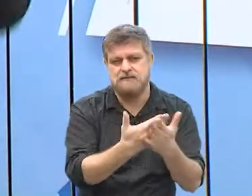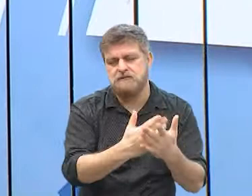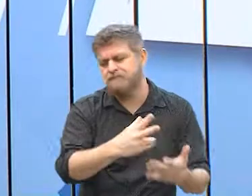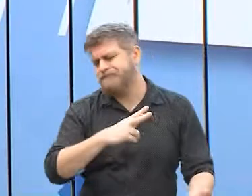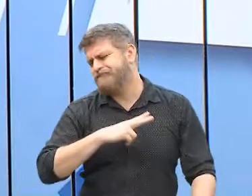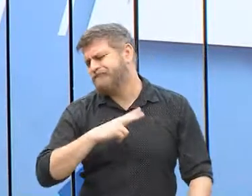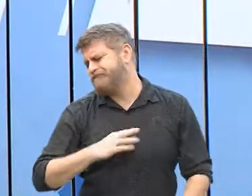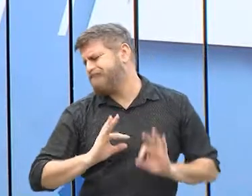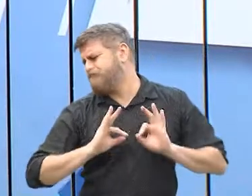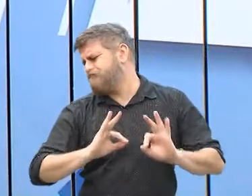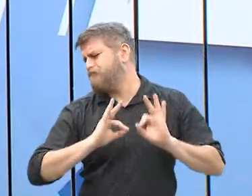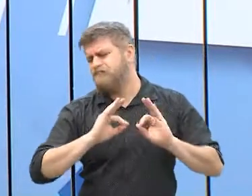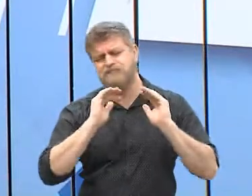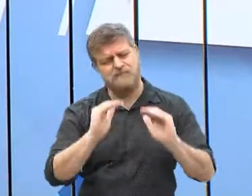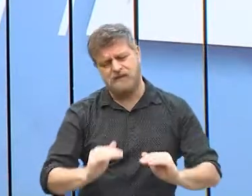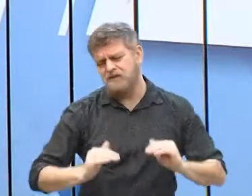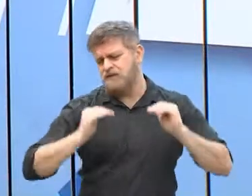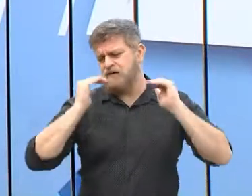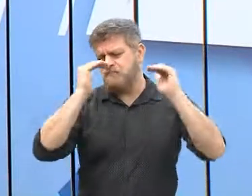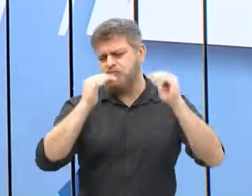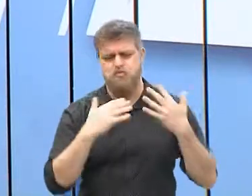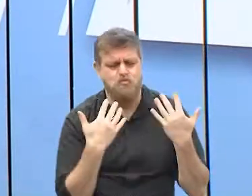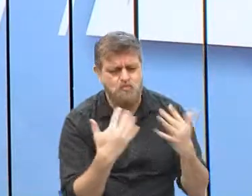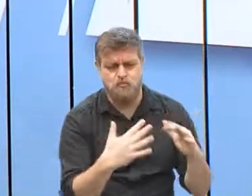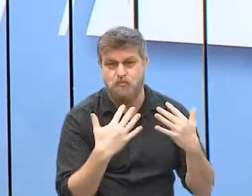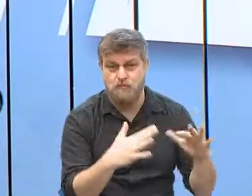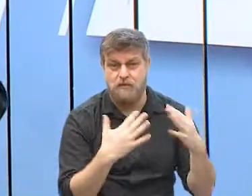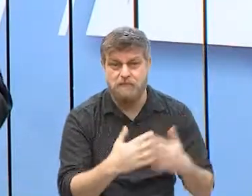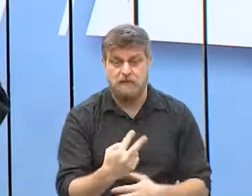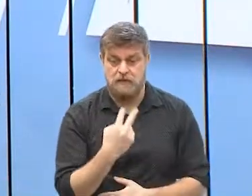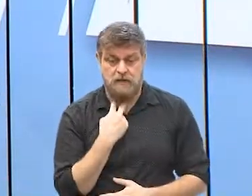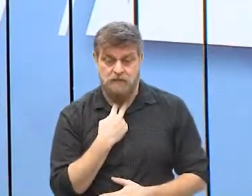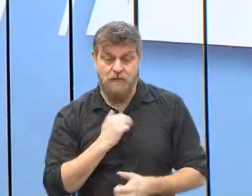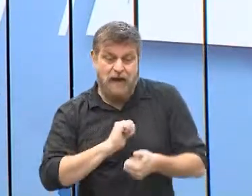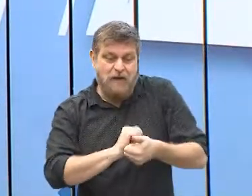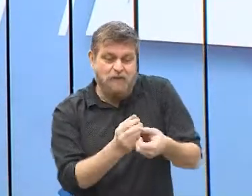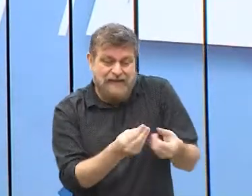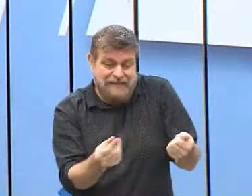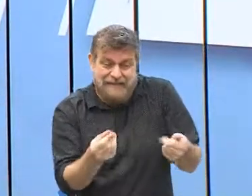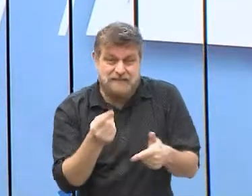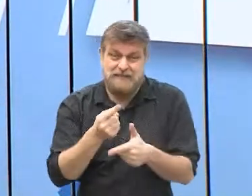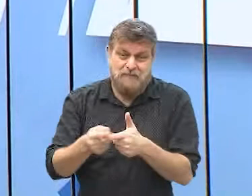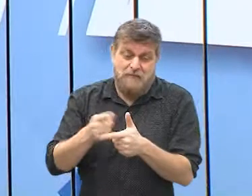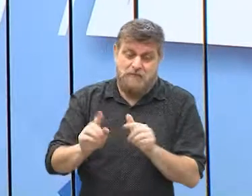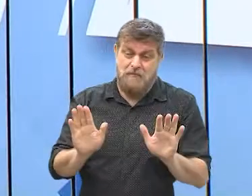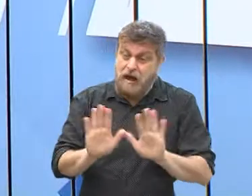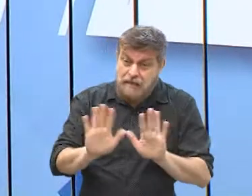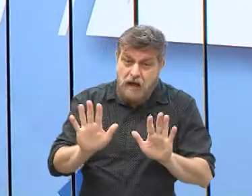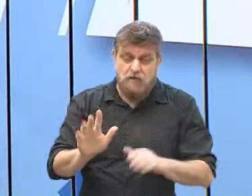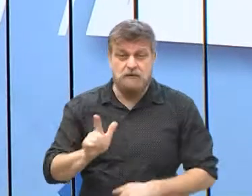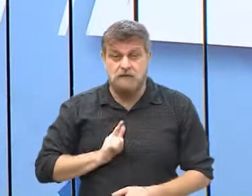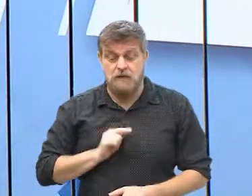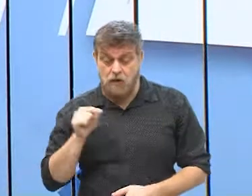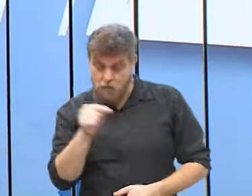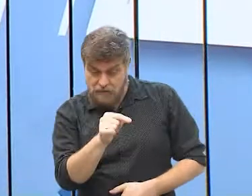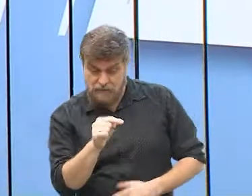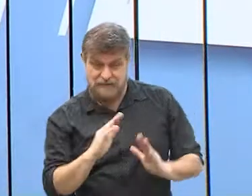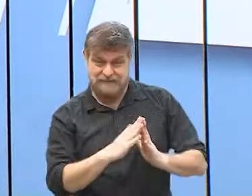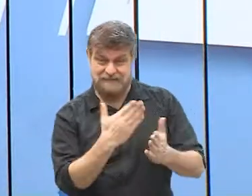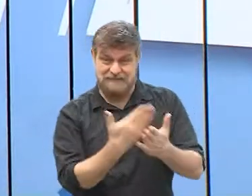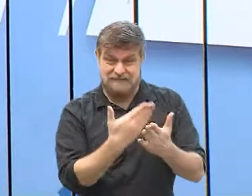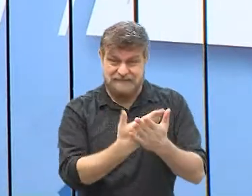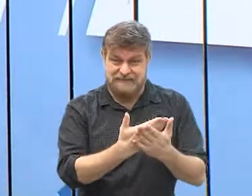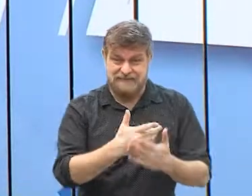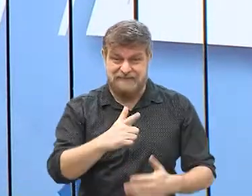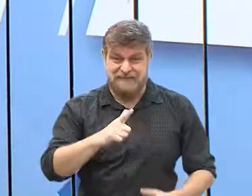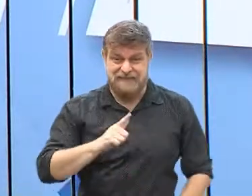é elogiável. Então não temos com relação à qualidade, não. O problema é que essas escolas vão passar